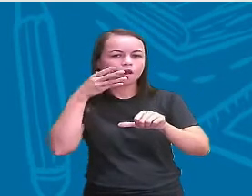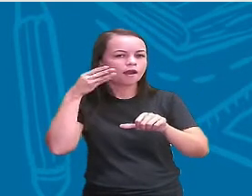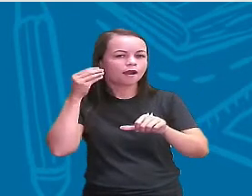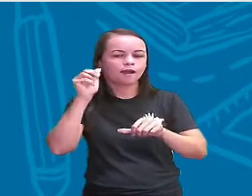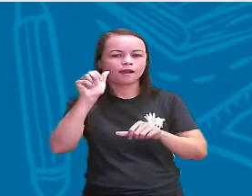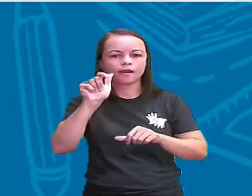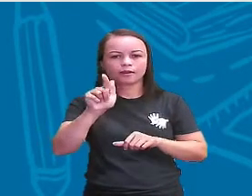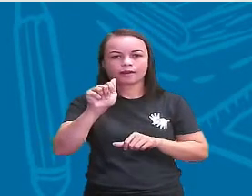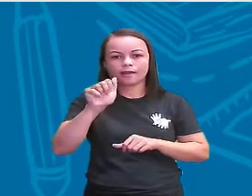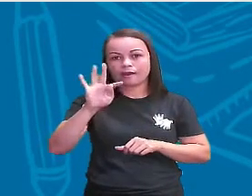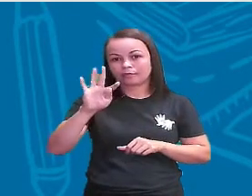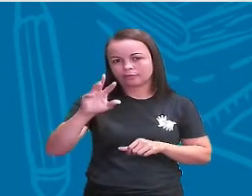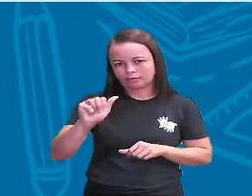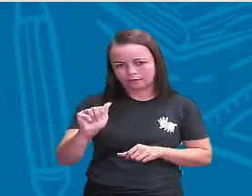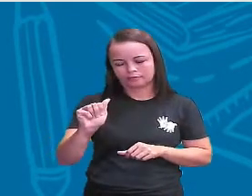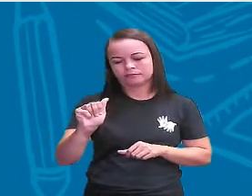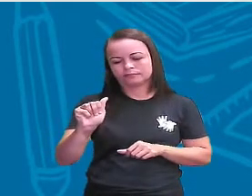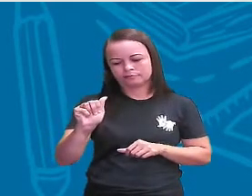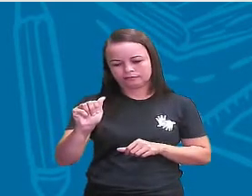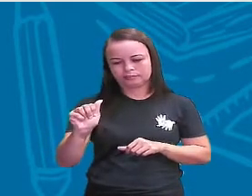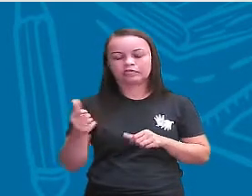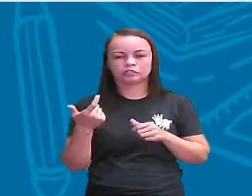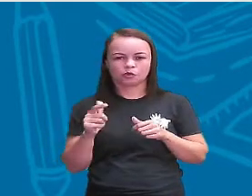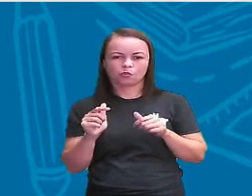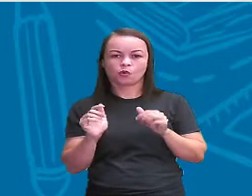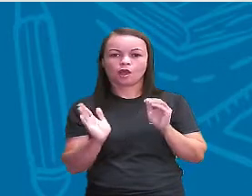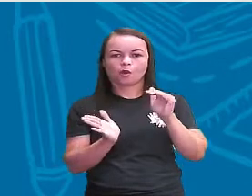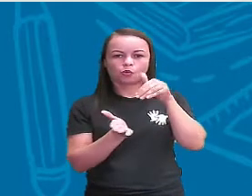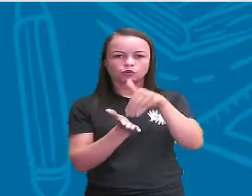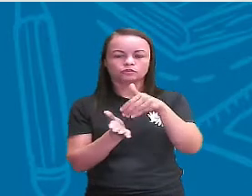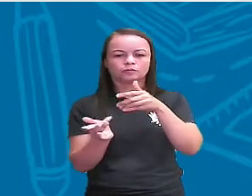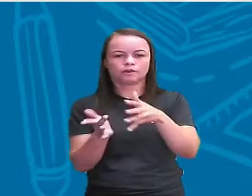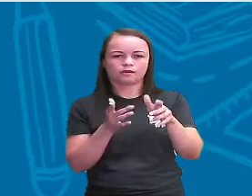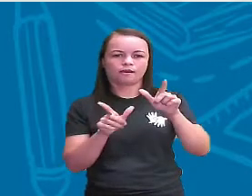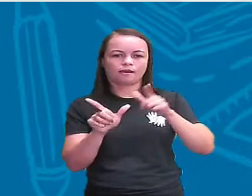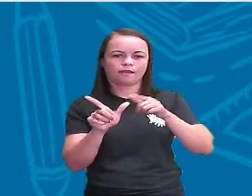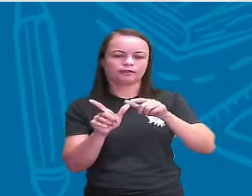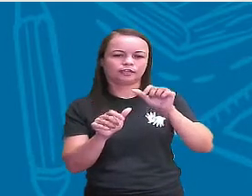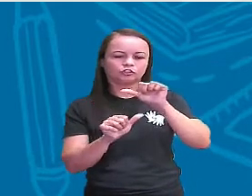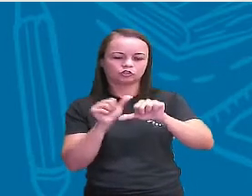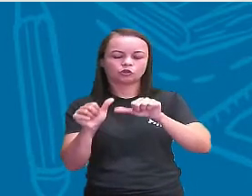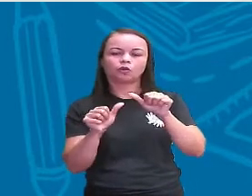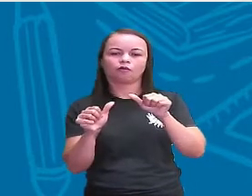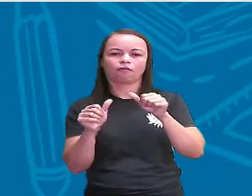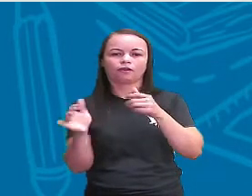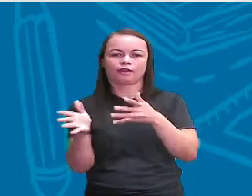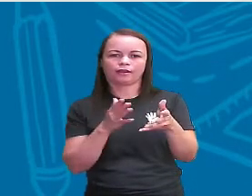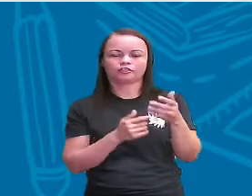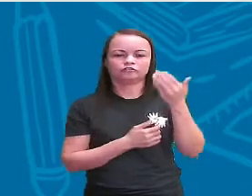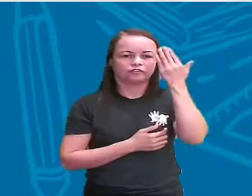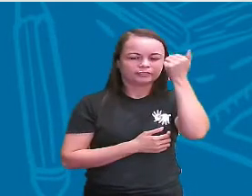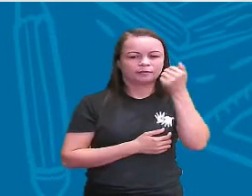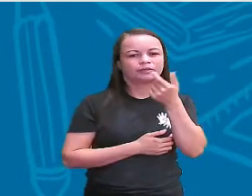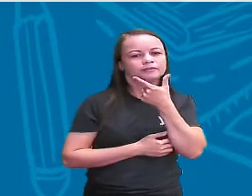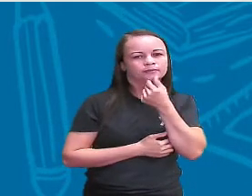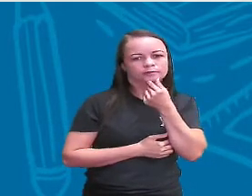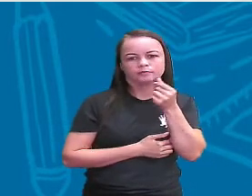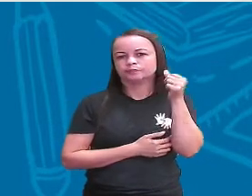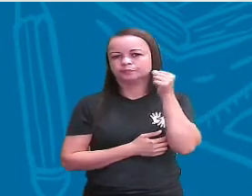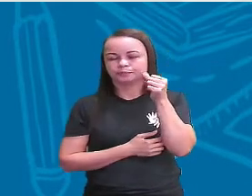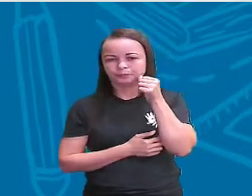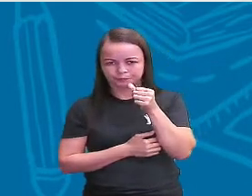gata com A no final. Então, quando a gente troca a última letrinha, vai determinar o